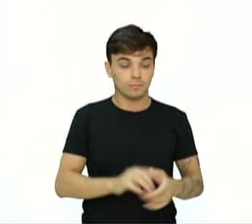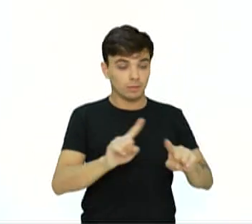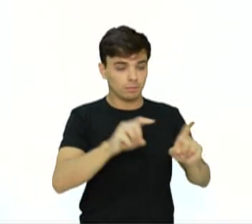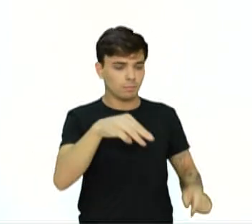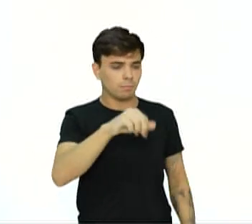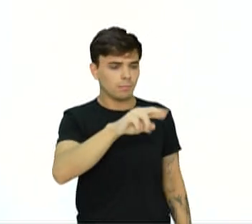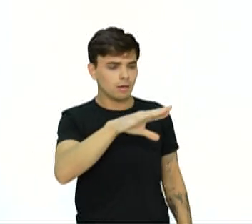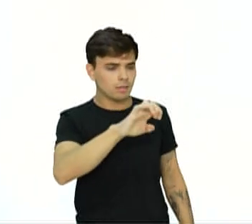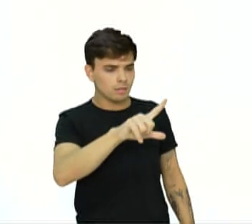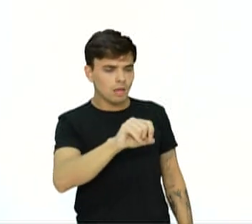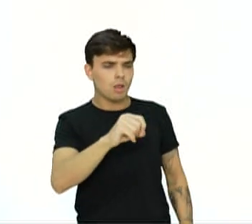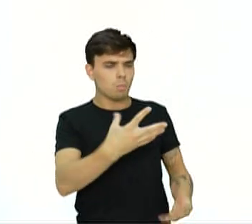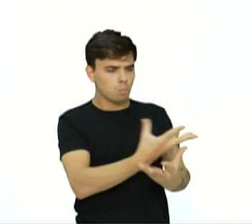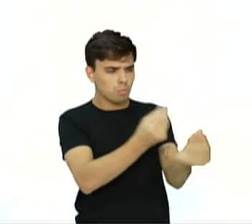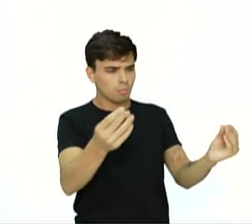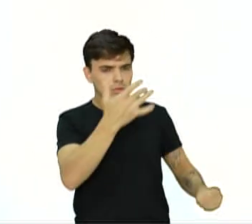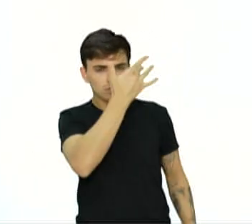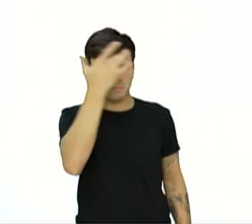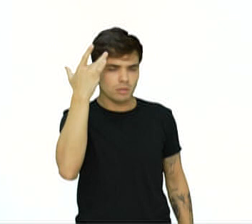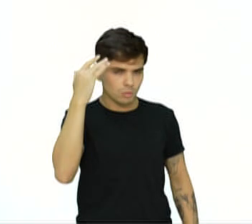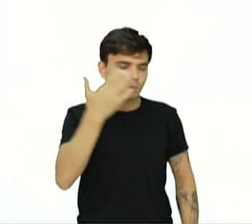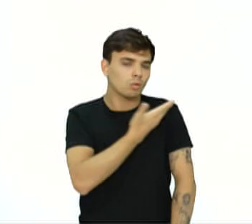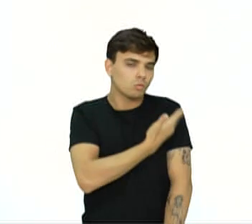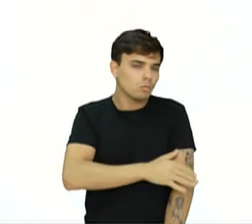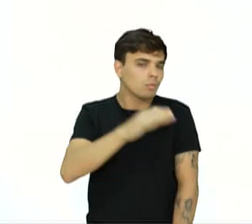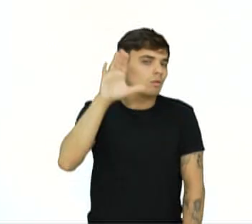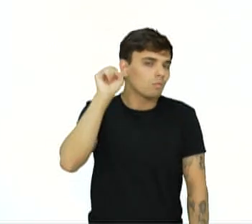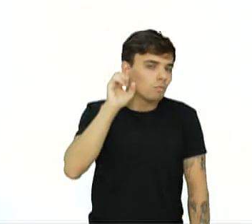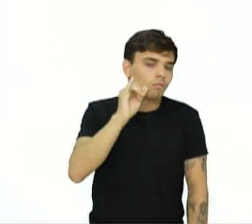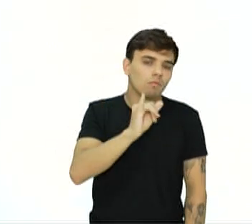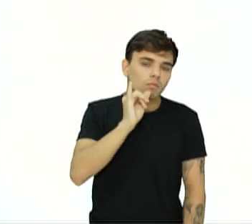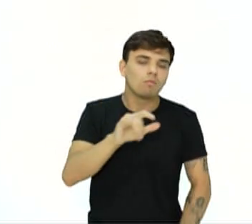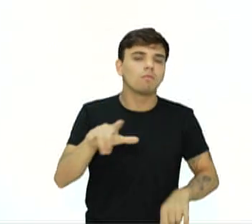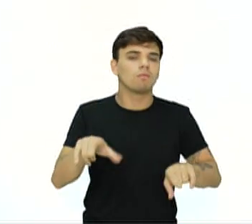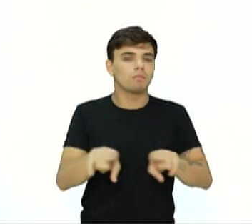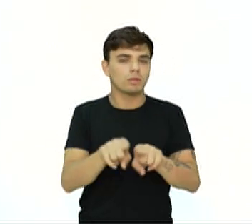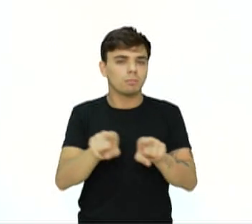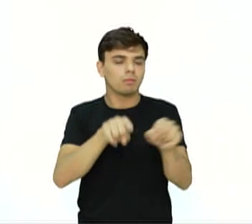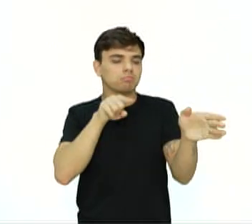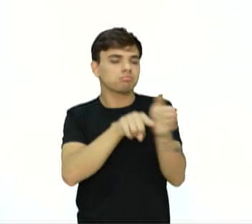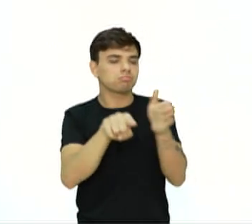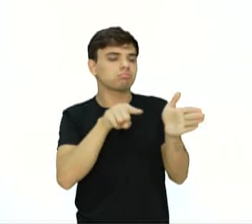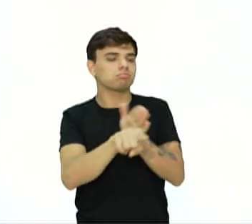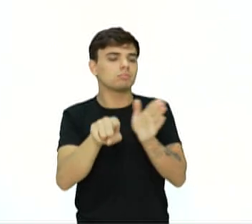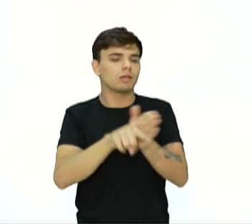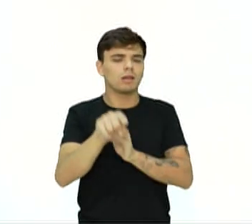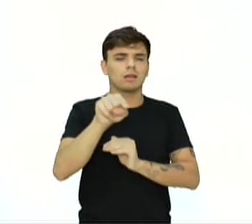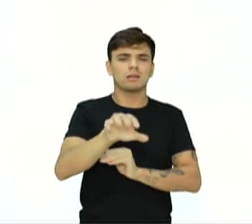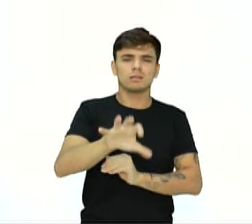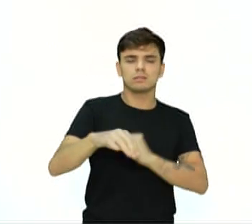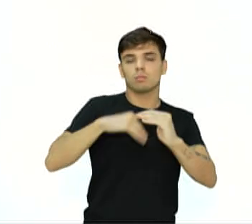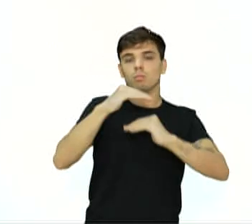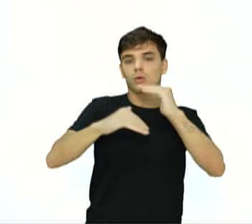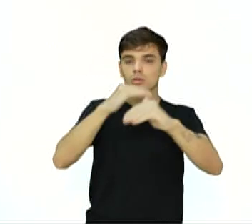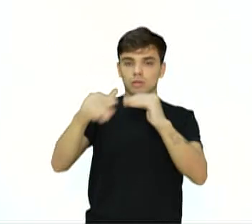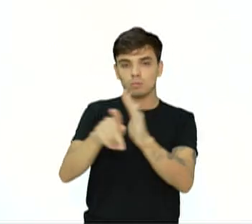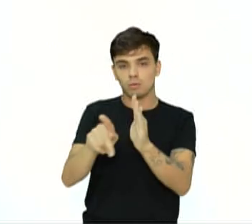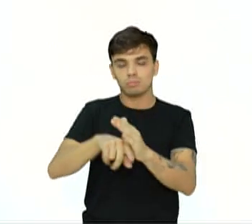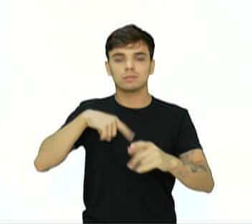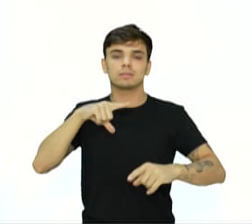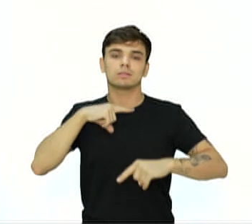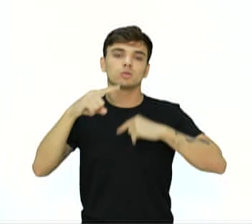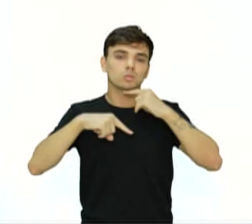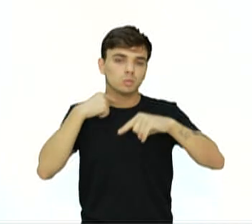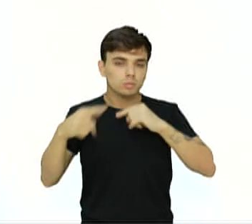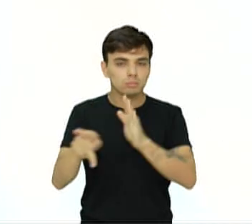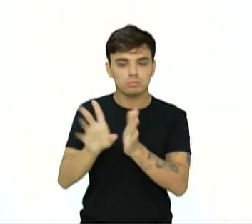Marcelo, muitas pessoas, hoje a gente costuma ouvir, né, muitas pessoas questionando esse processo, né, duvidando aí